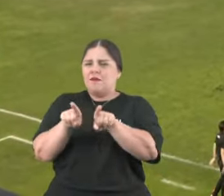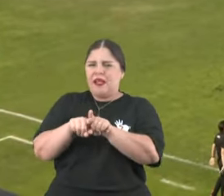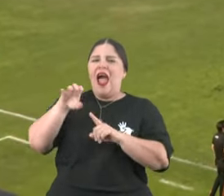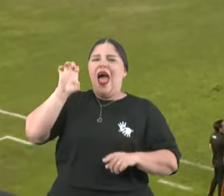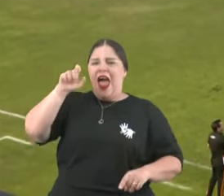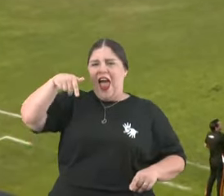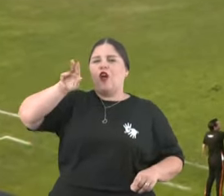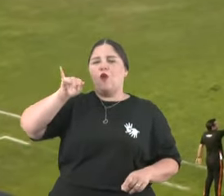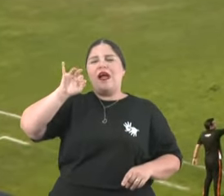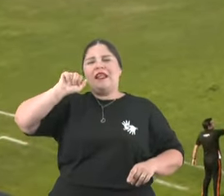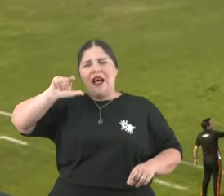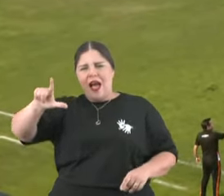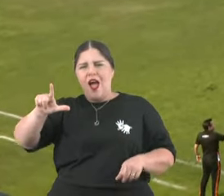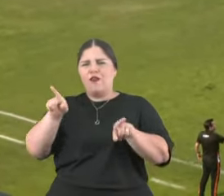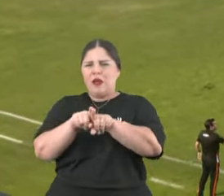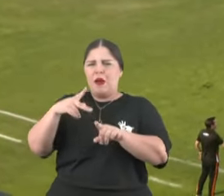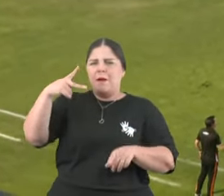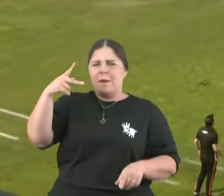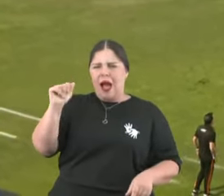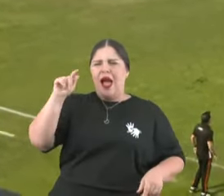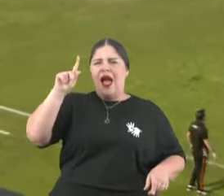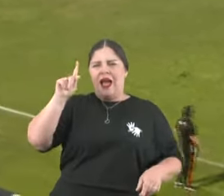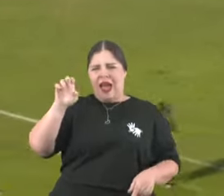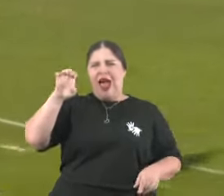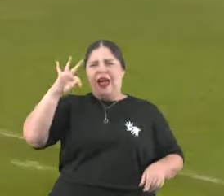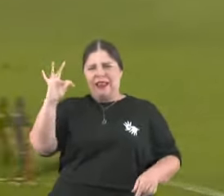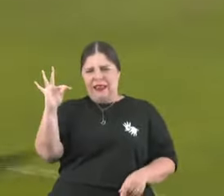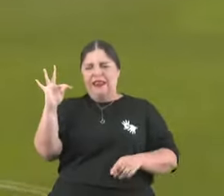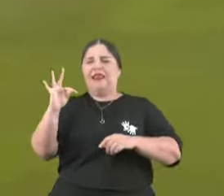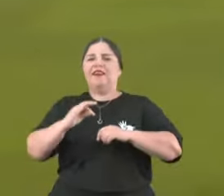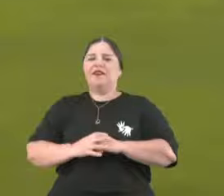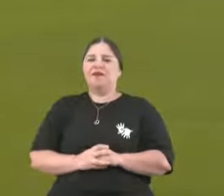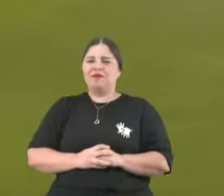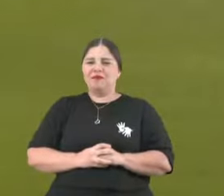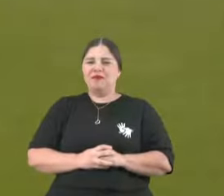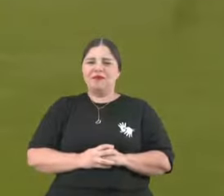Equatorial e PagBet.